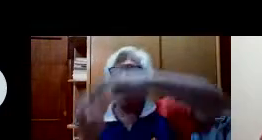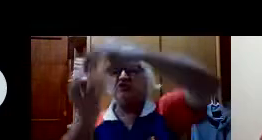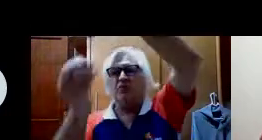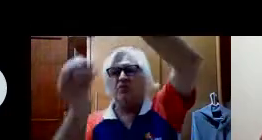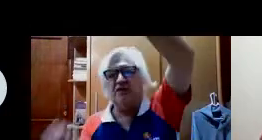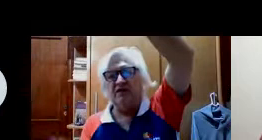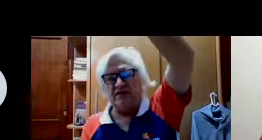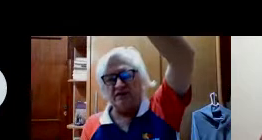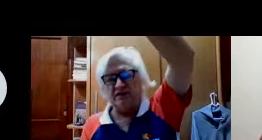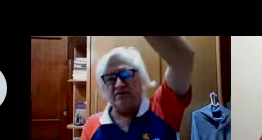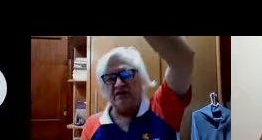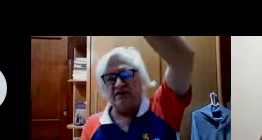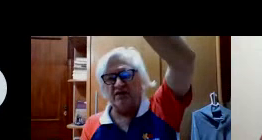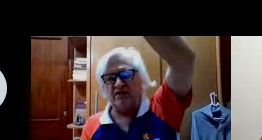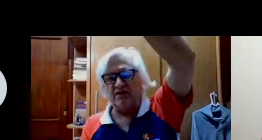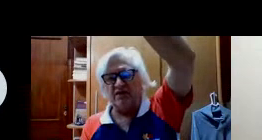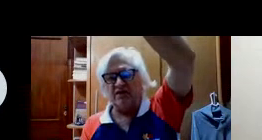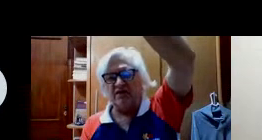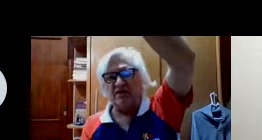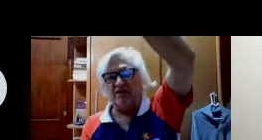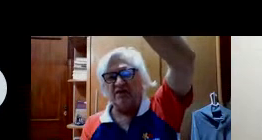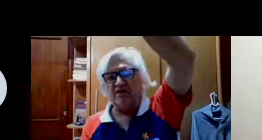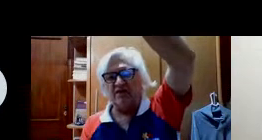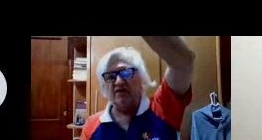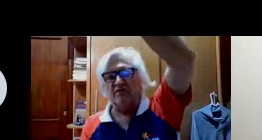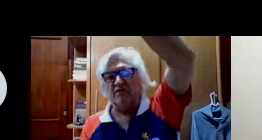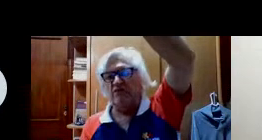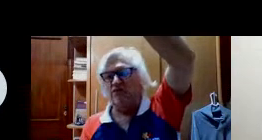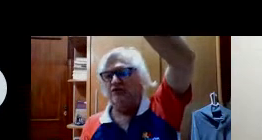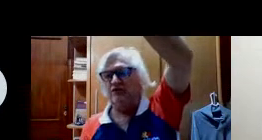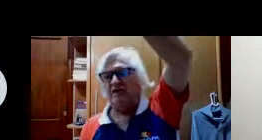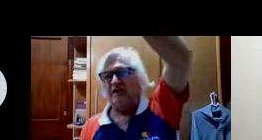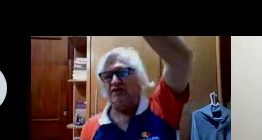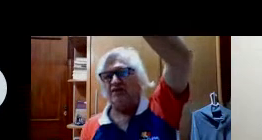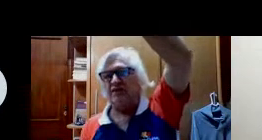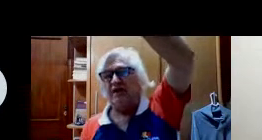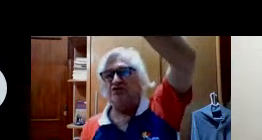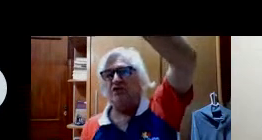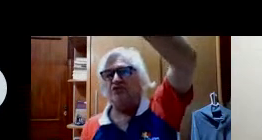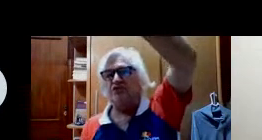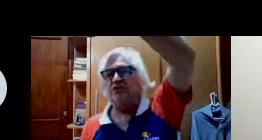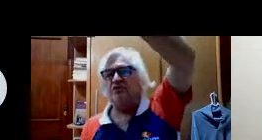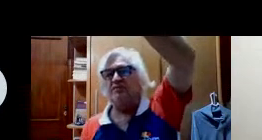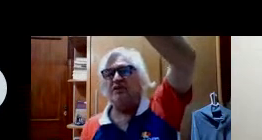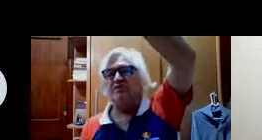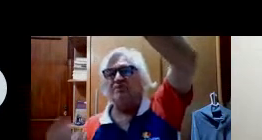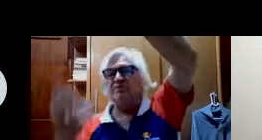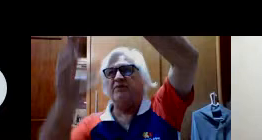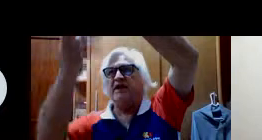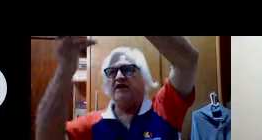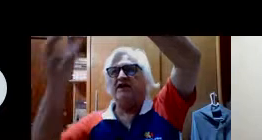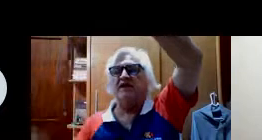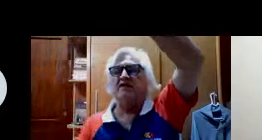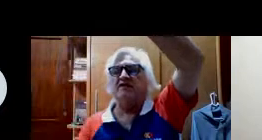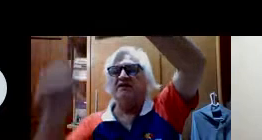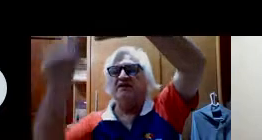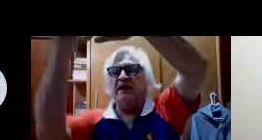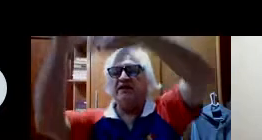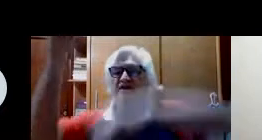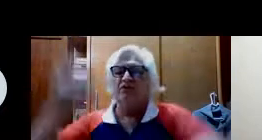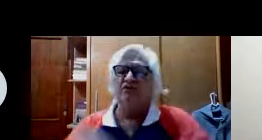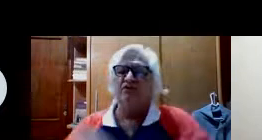uma espécie de uma bobina de cerâmica que o fio está amarrado aqui embaixo, que é justamente para que